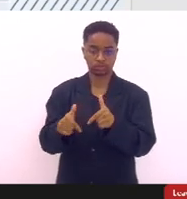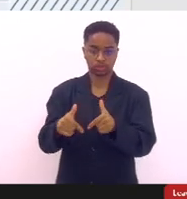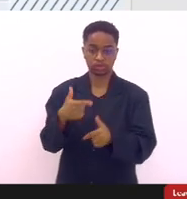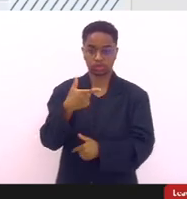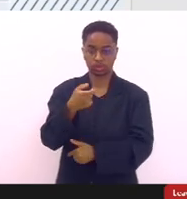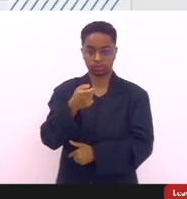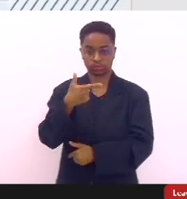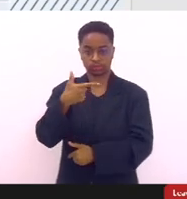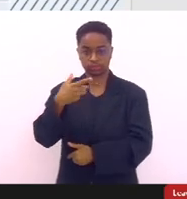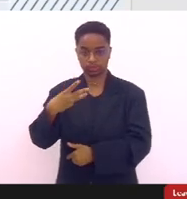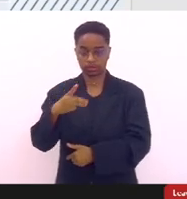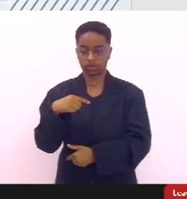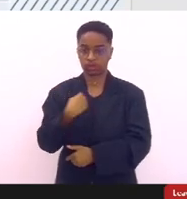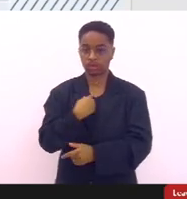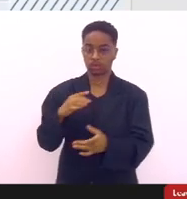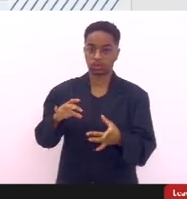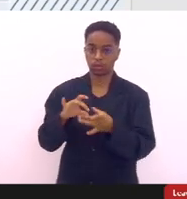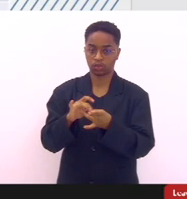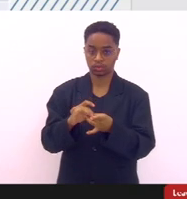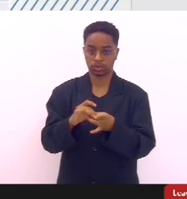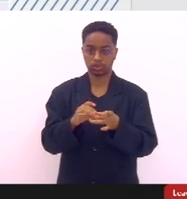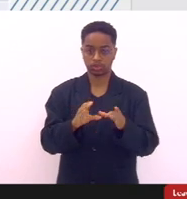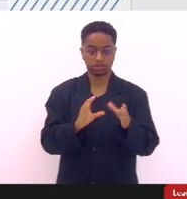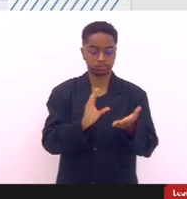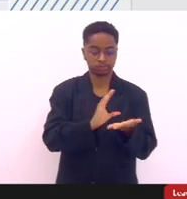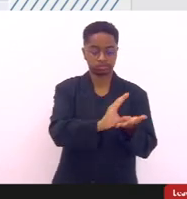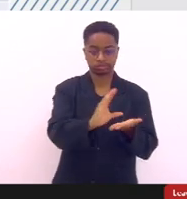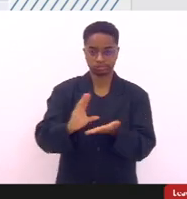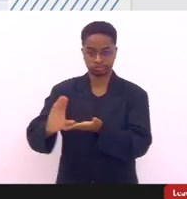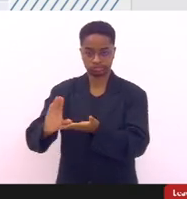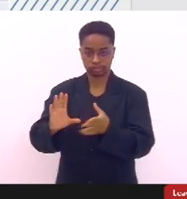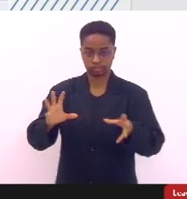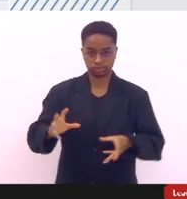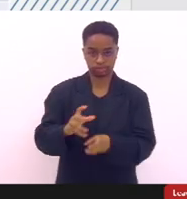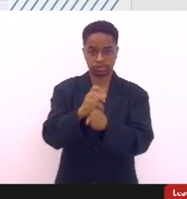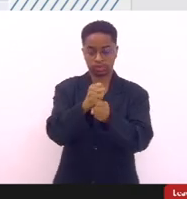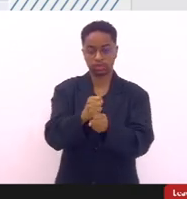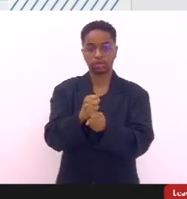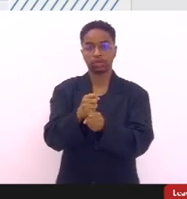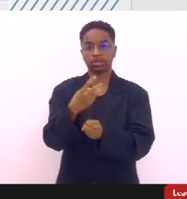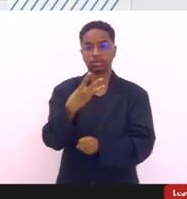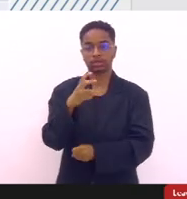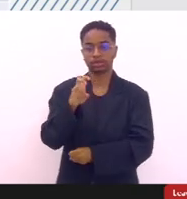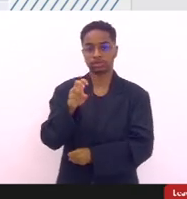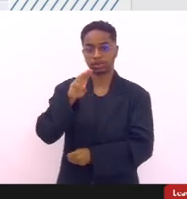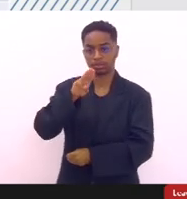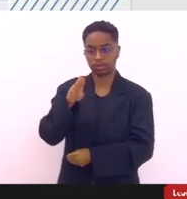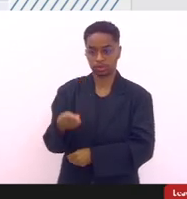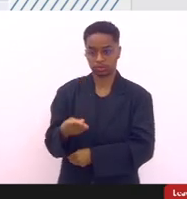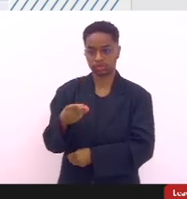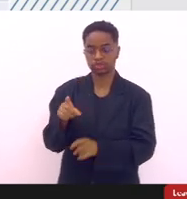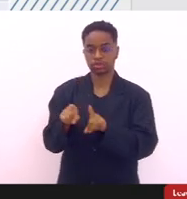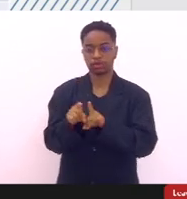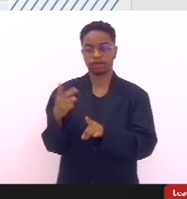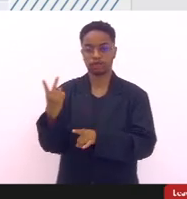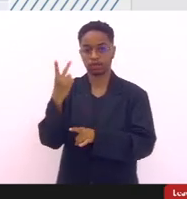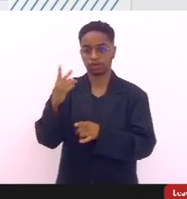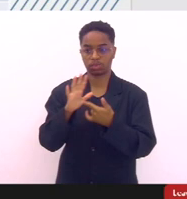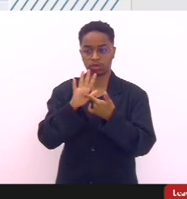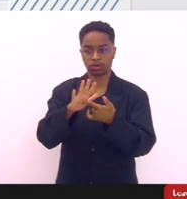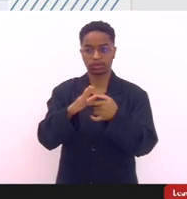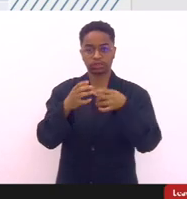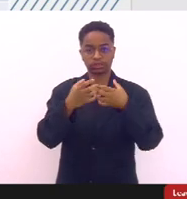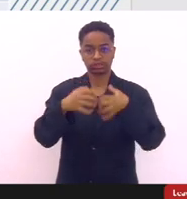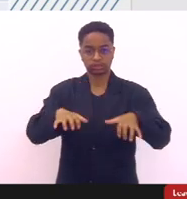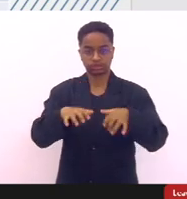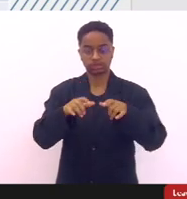gente uniu esses dois cofinanciamentos, o total é de 35 milhões e esse valor que está aí quebrado. Hoje, a